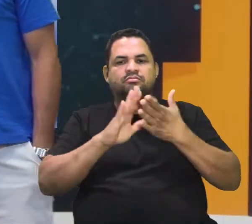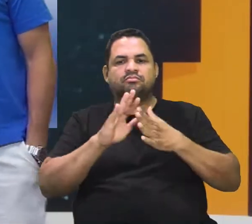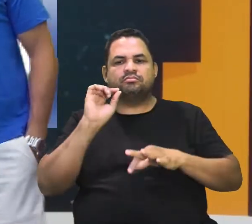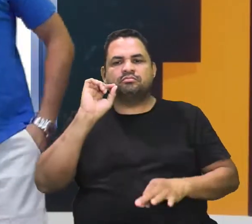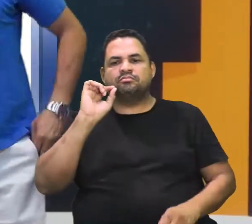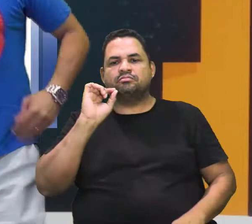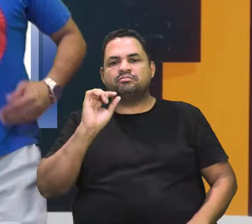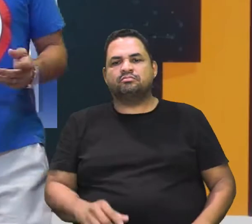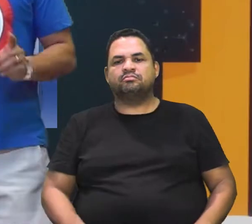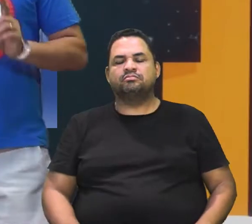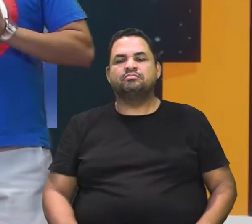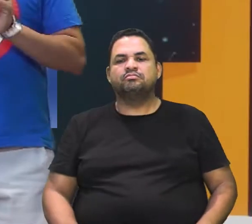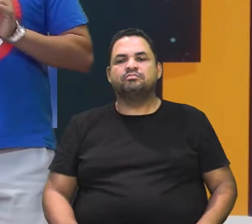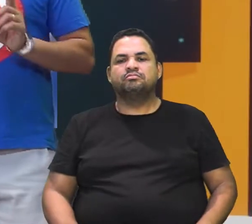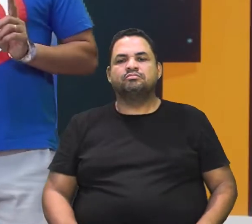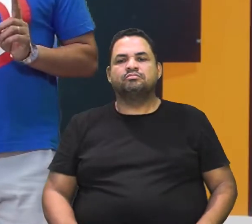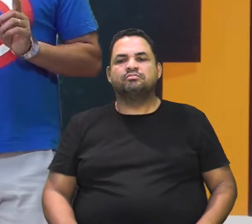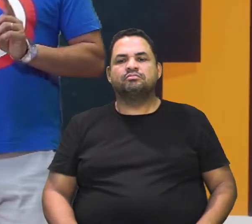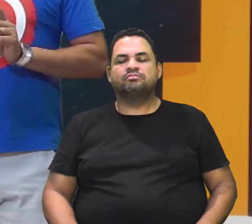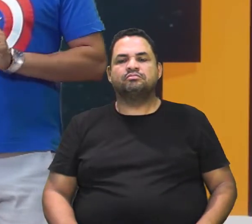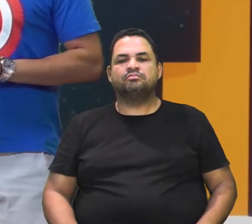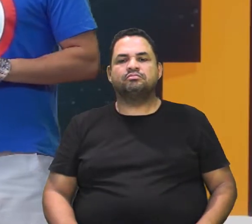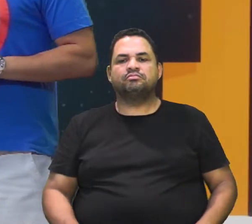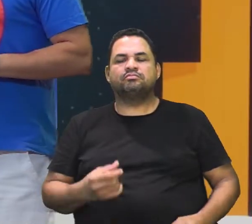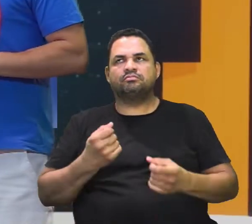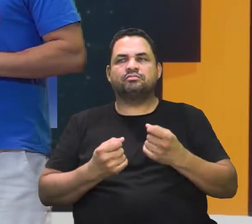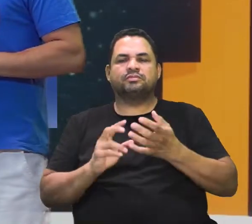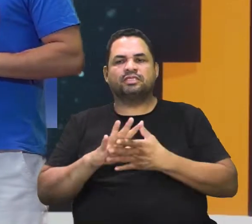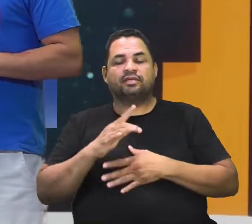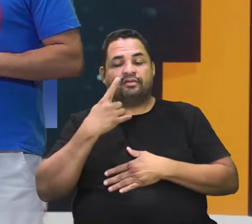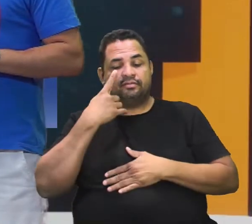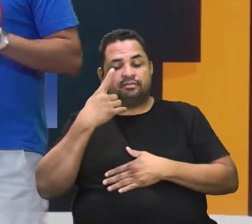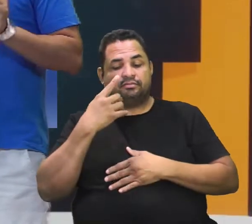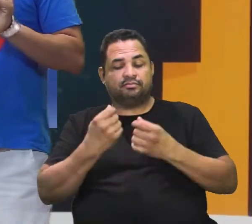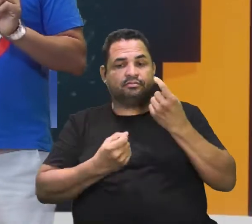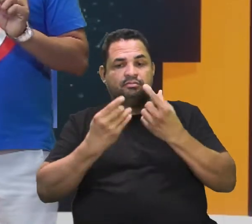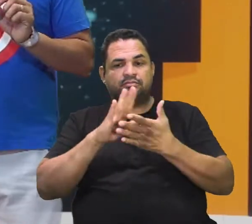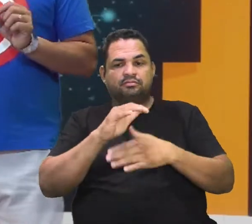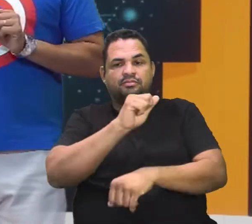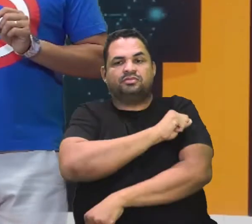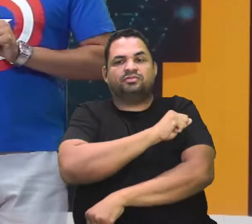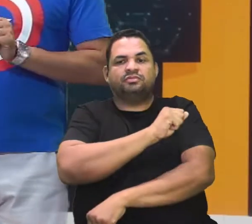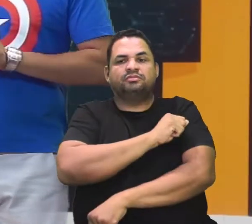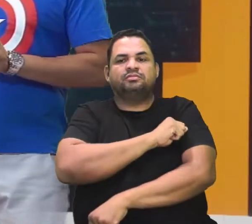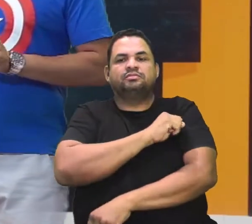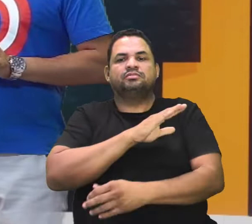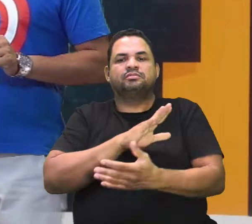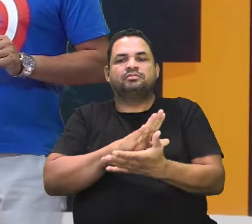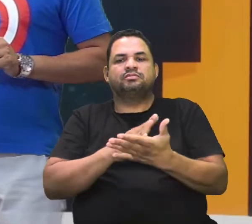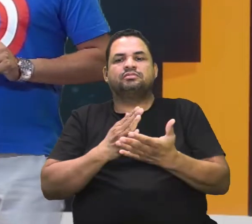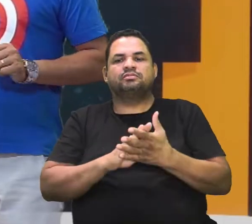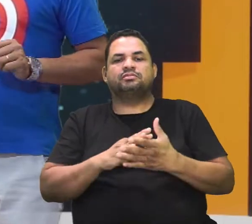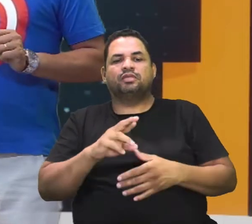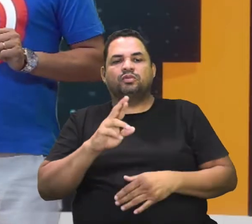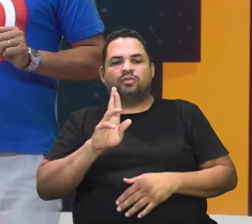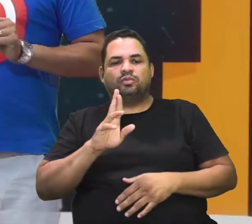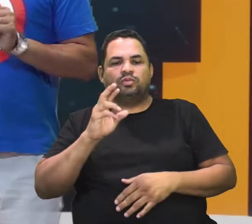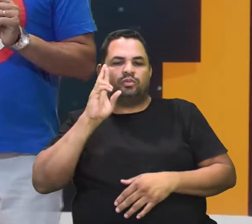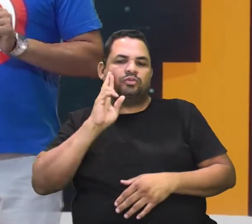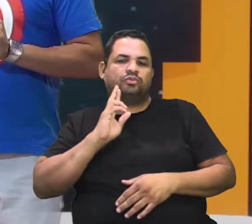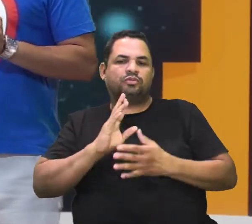vou ser até mais assim, porque eu reparei que alguns alunos que estavam no terceiro ano, que estavam lá no Rondônia Rural